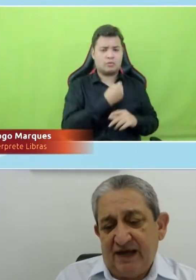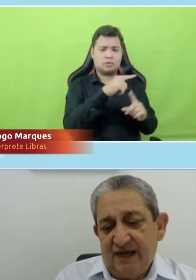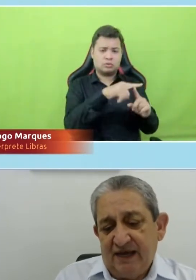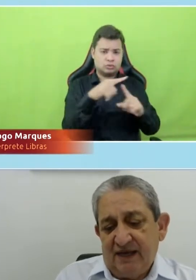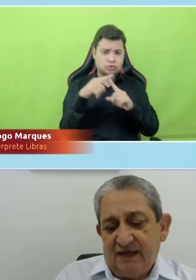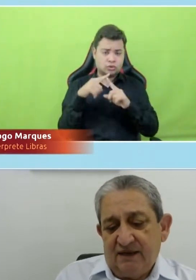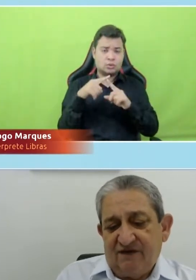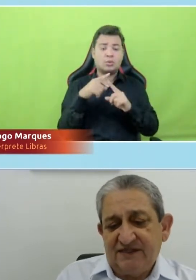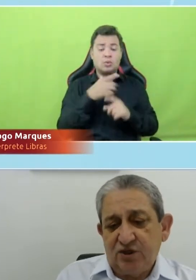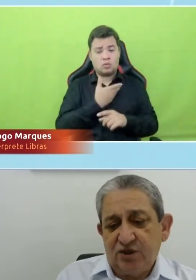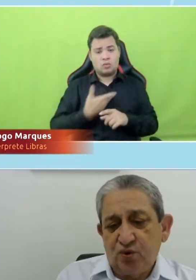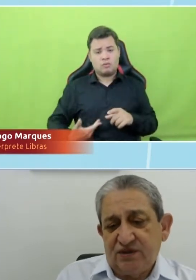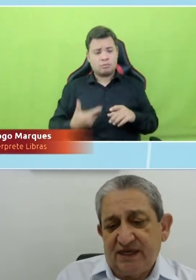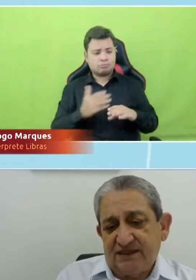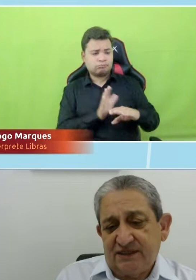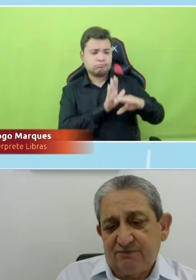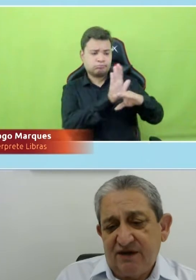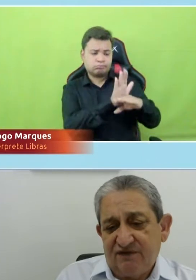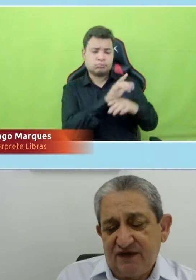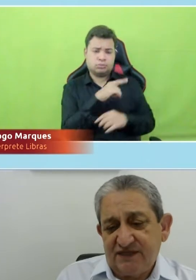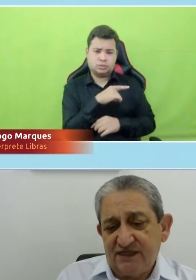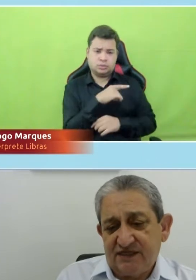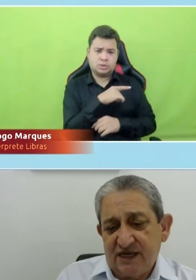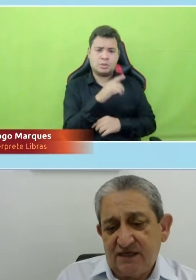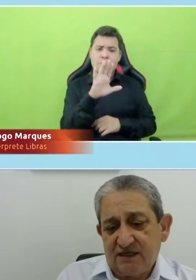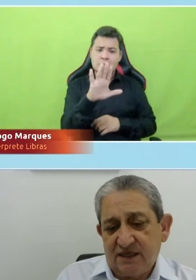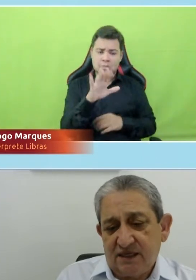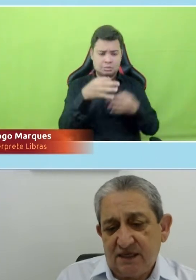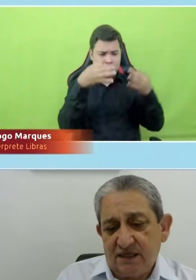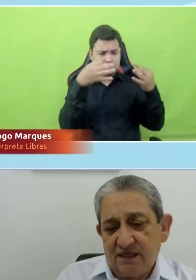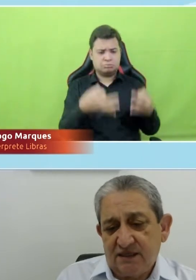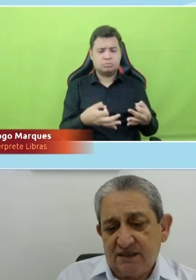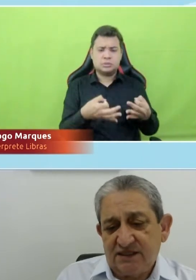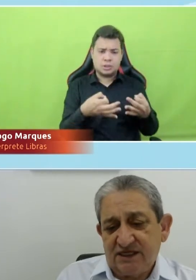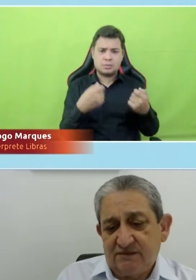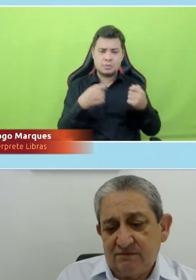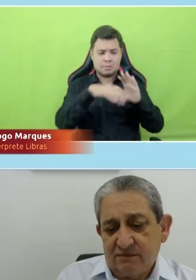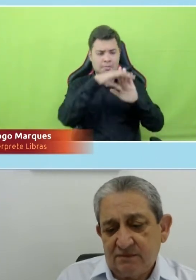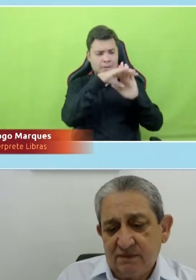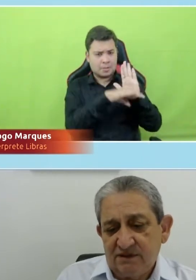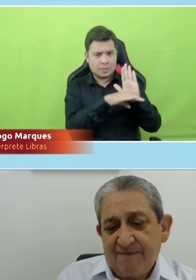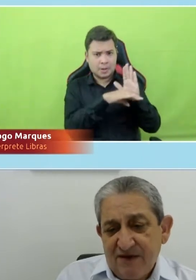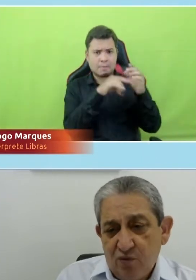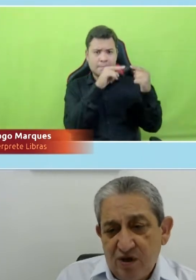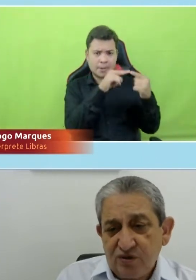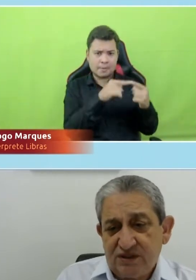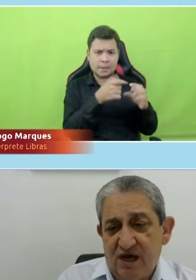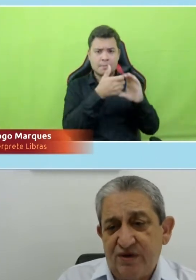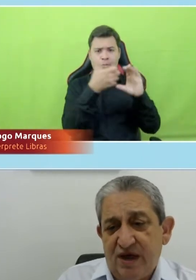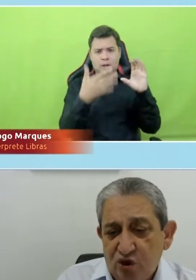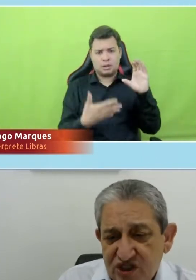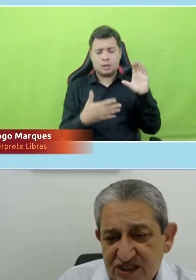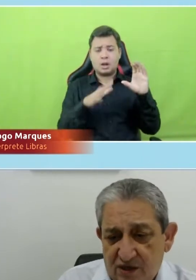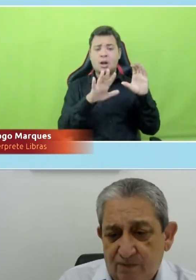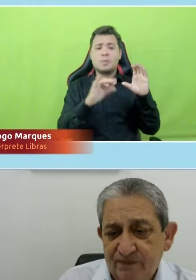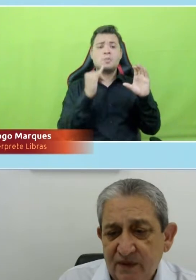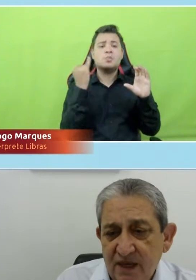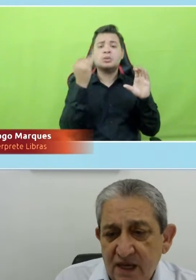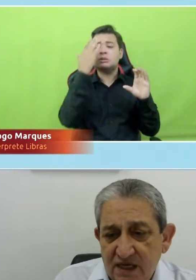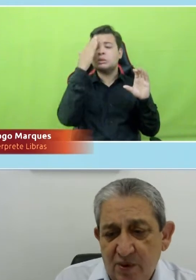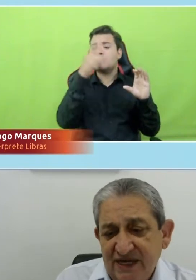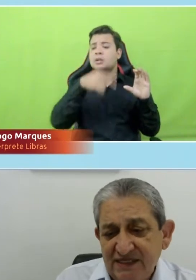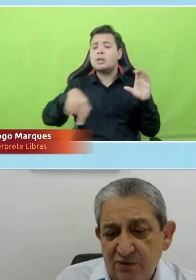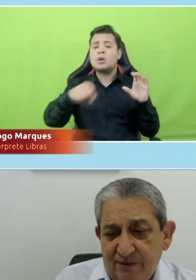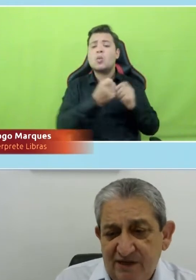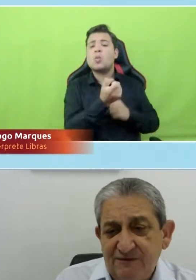para fazer jus a esses benefícios, eles têm que saber quantos são e aonde estão. E